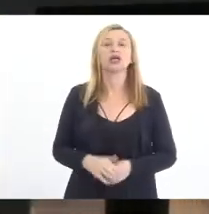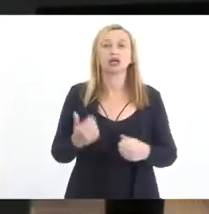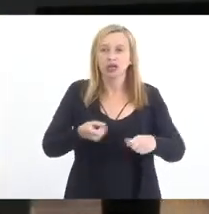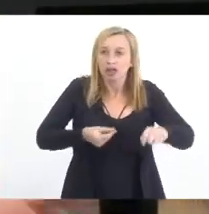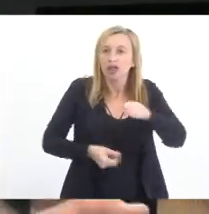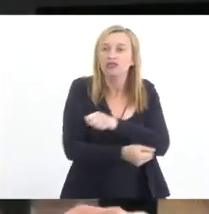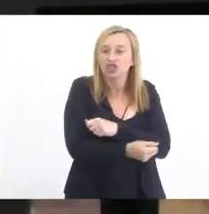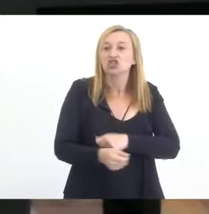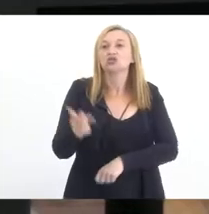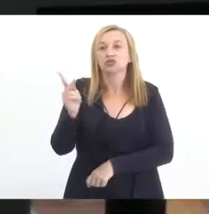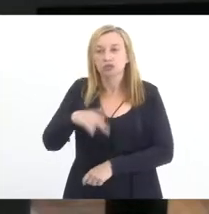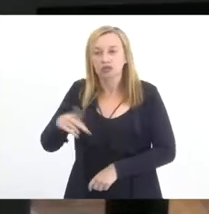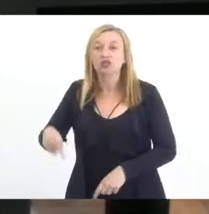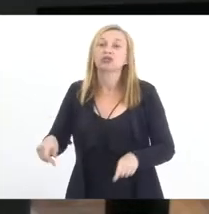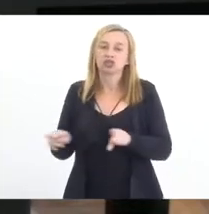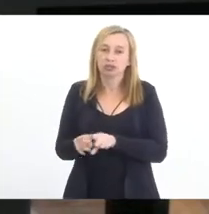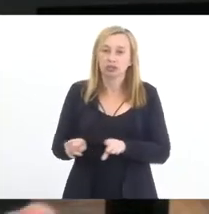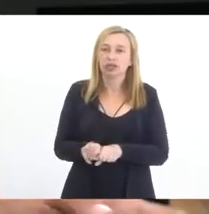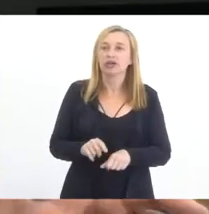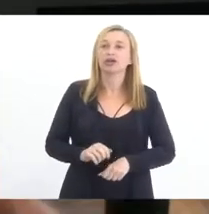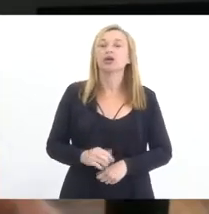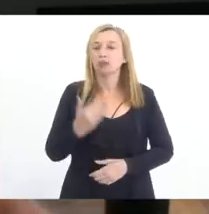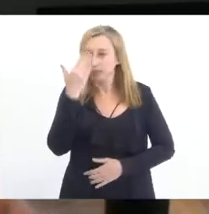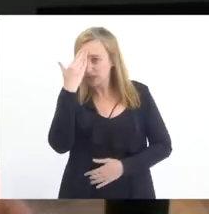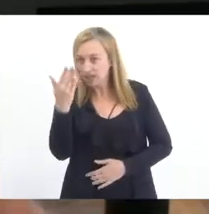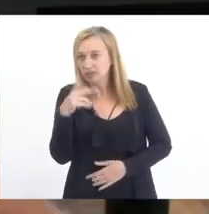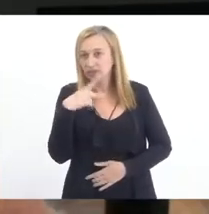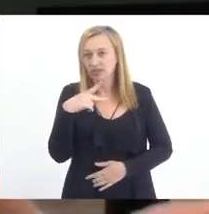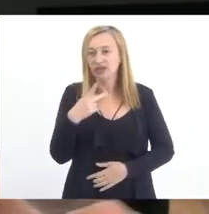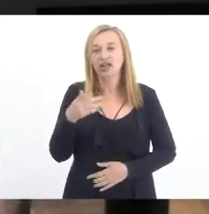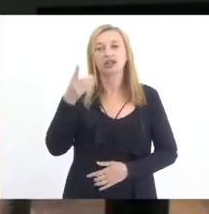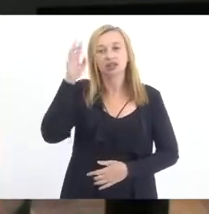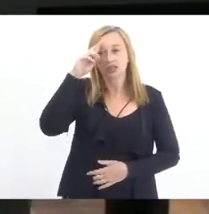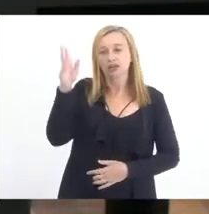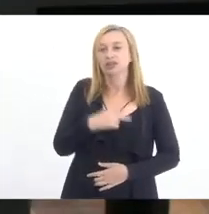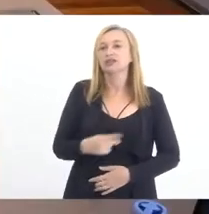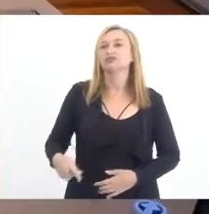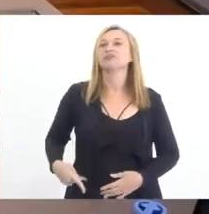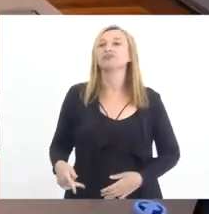investir nos professores, é claro. Muito obrigado pela fala, presidente.